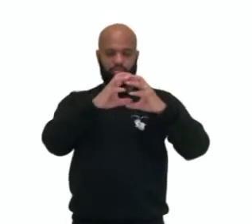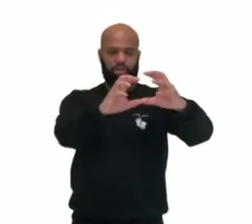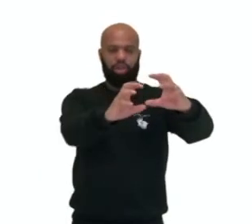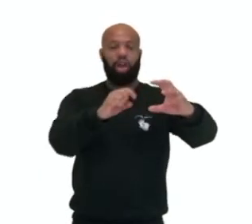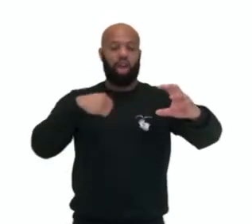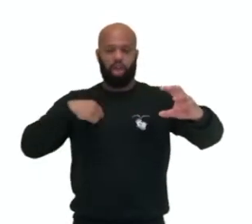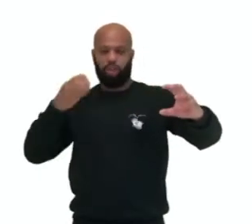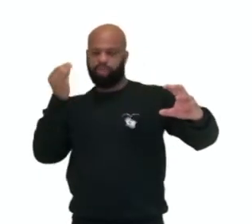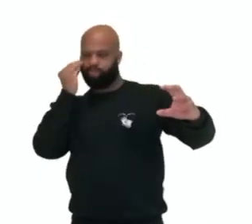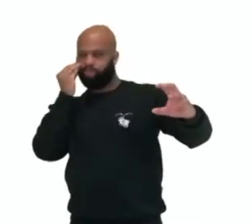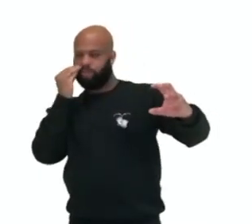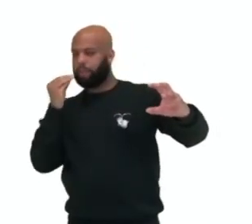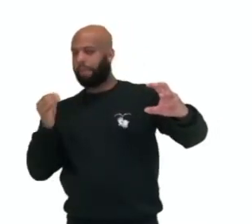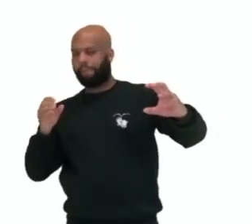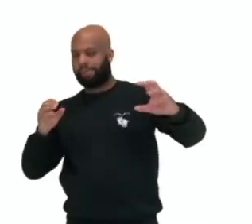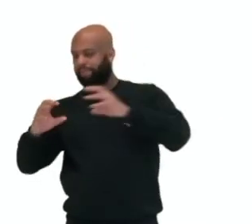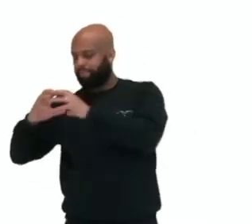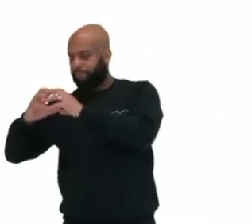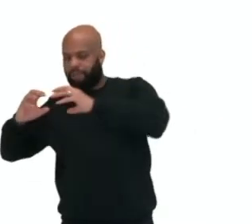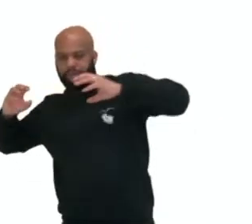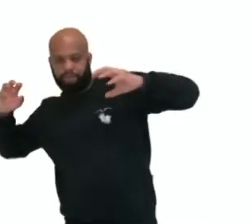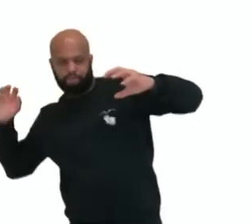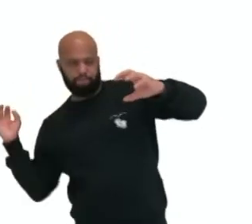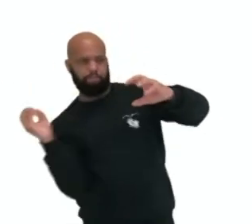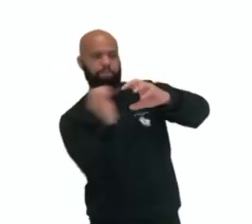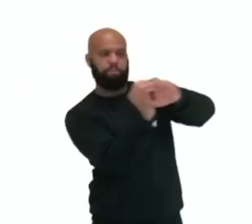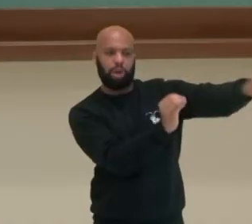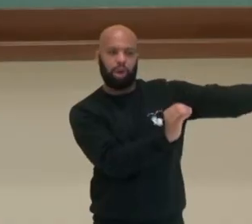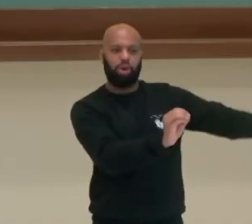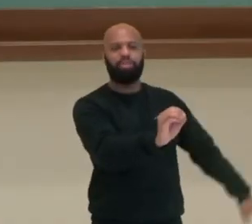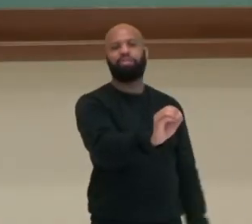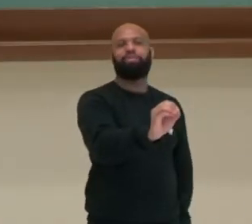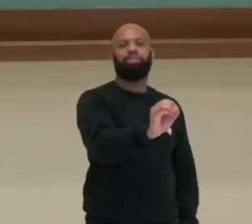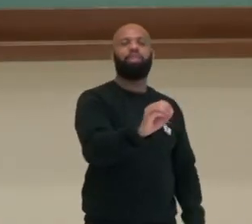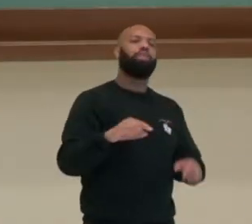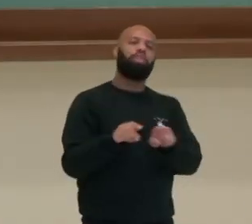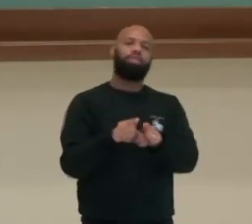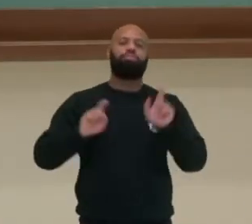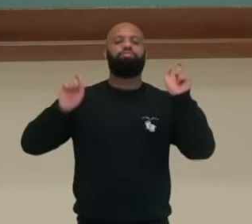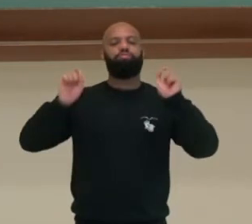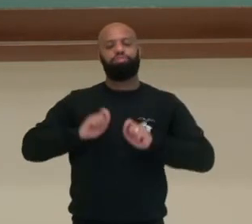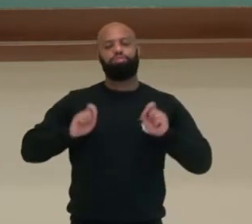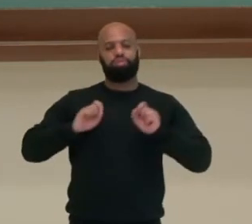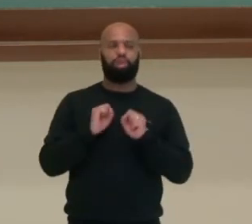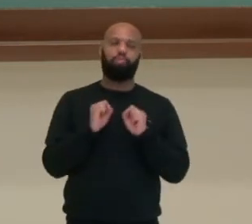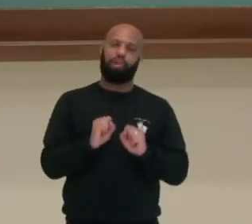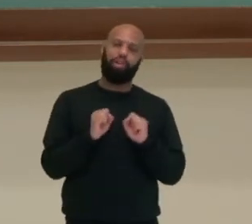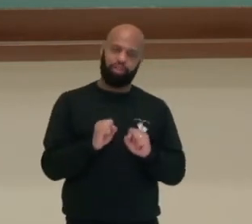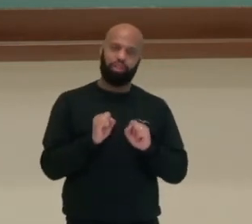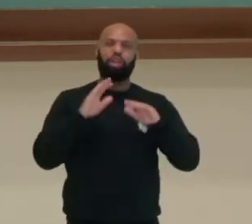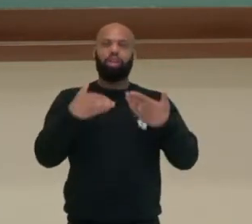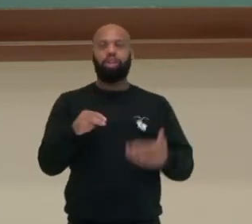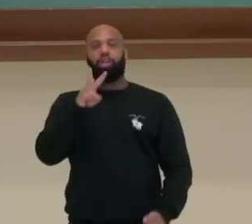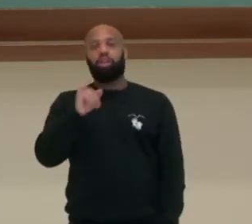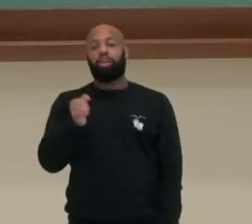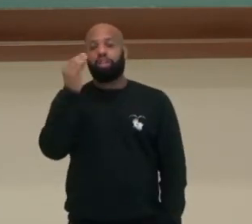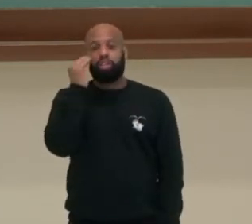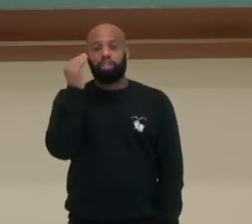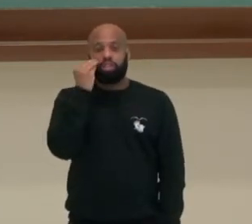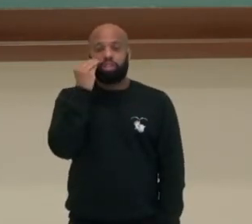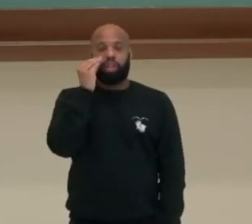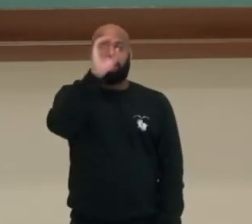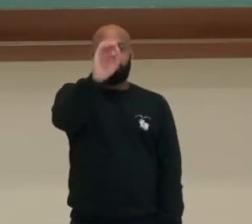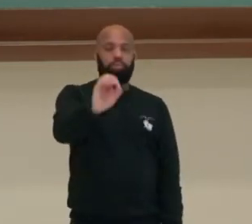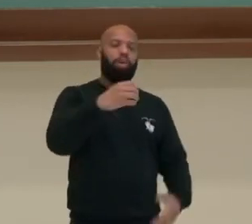e faça com que ela se afaste do bolim. Essa também é uma jogada permitida. Então, além de tentar aproximar a